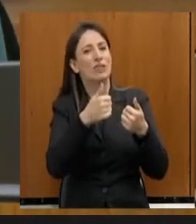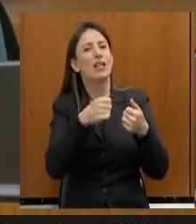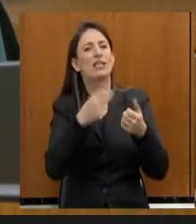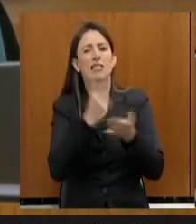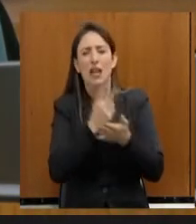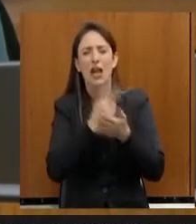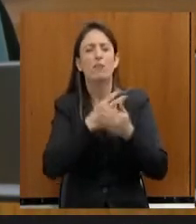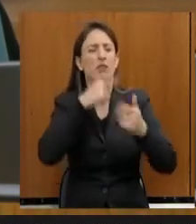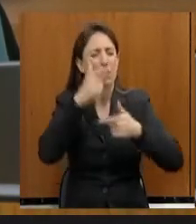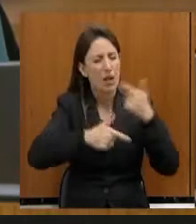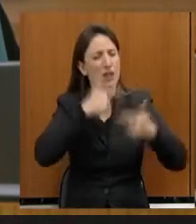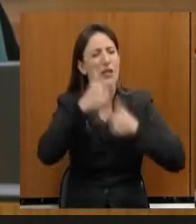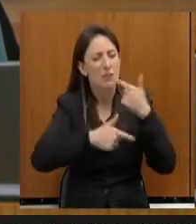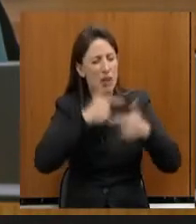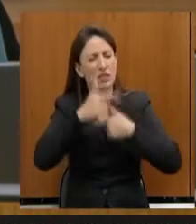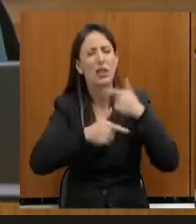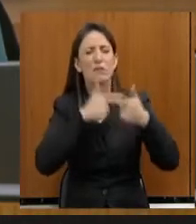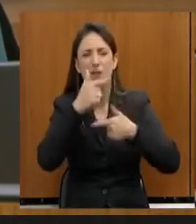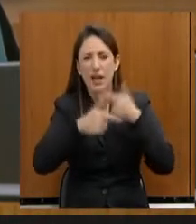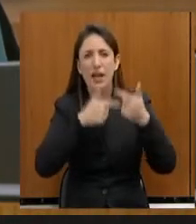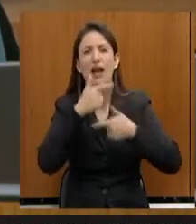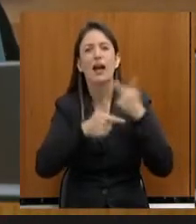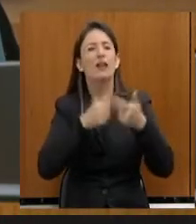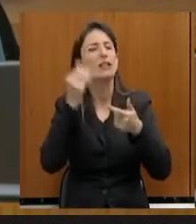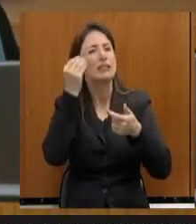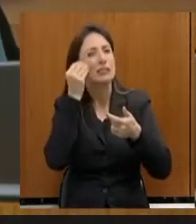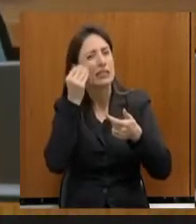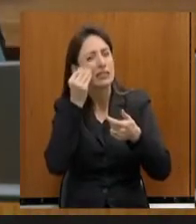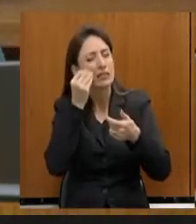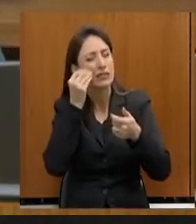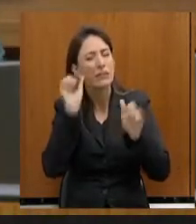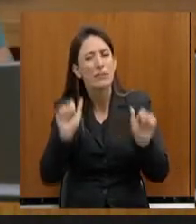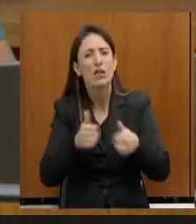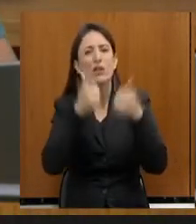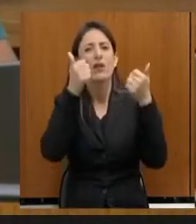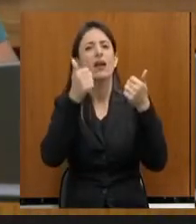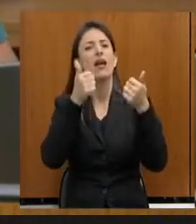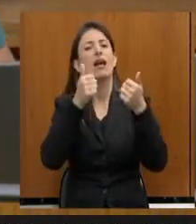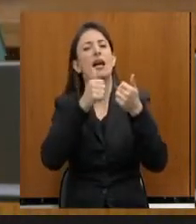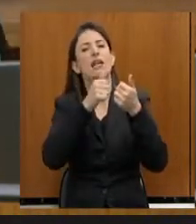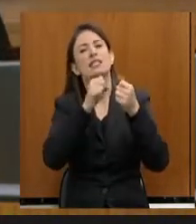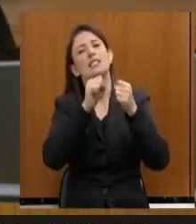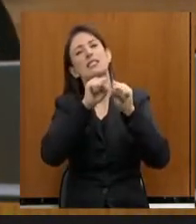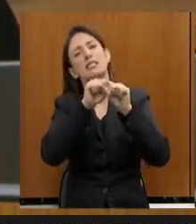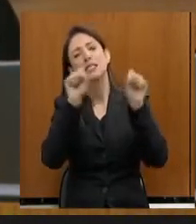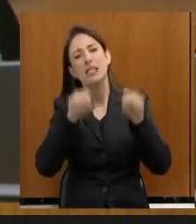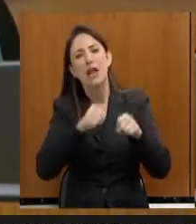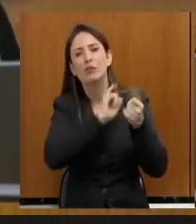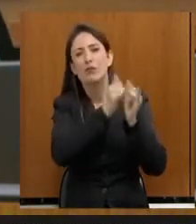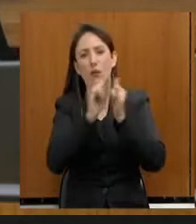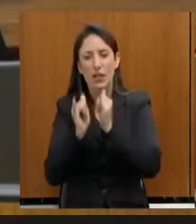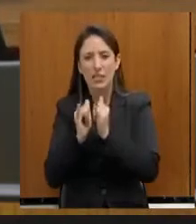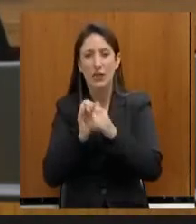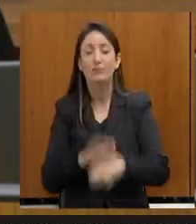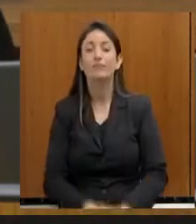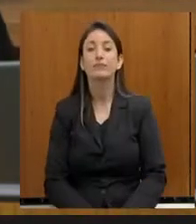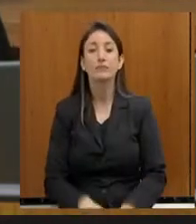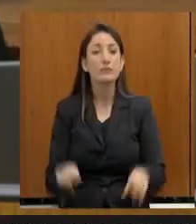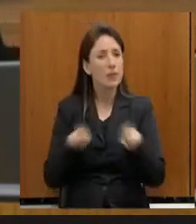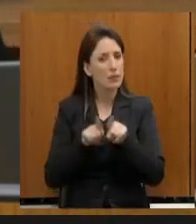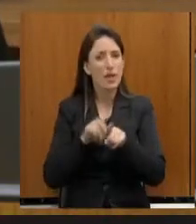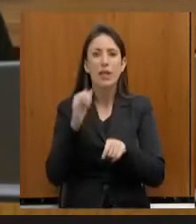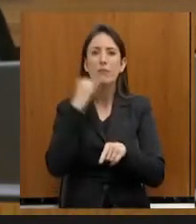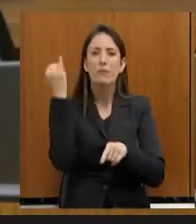forte de modernização dos nossos sistemas de informação bem importante o deputado também